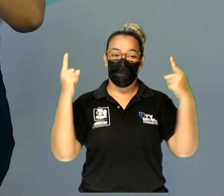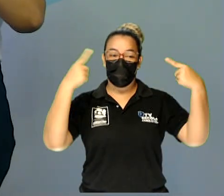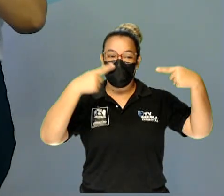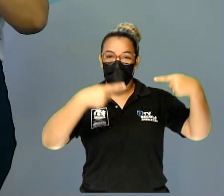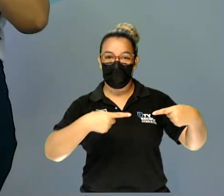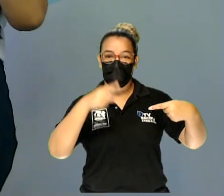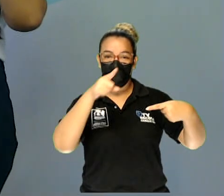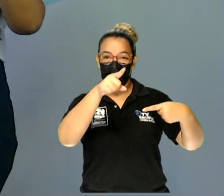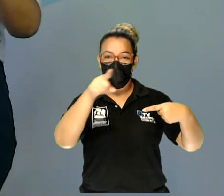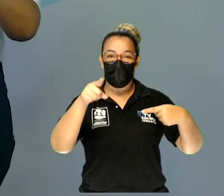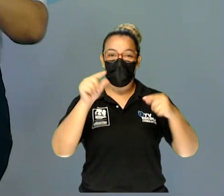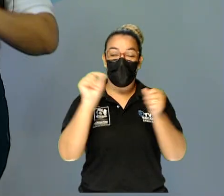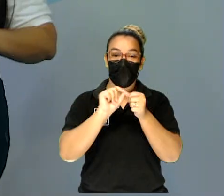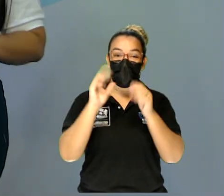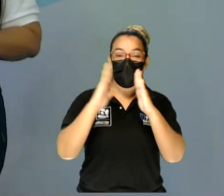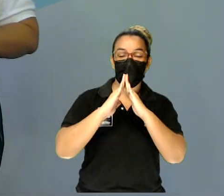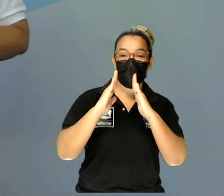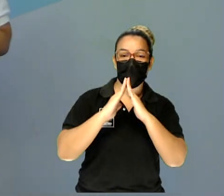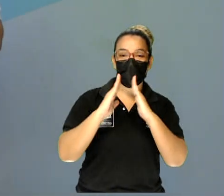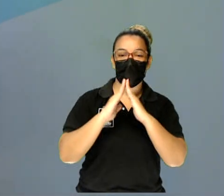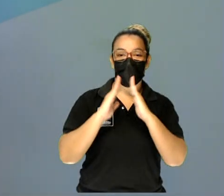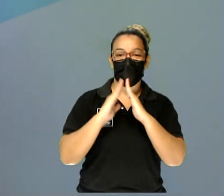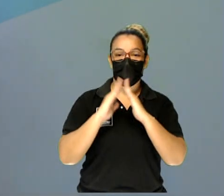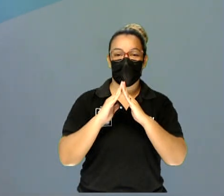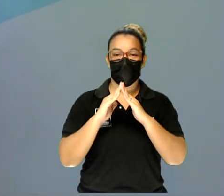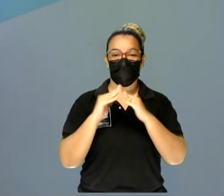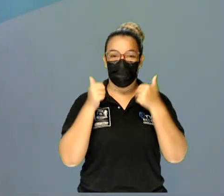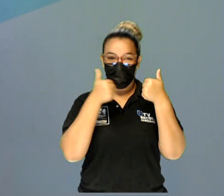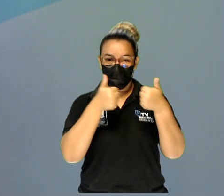para casa, para vocês fazerem aí esse desafio de